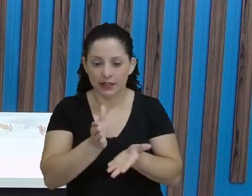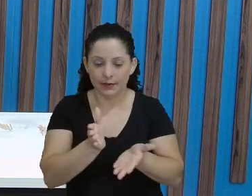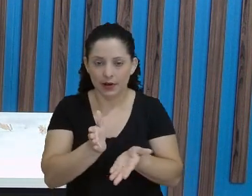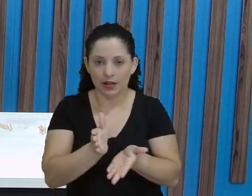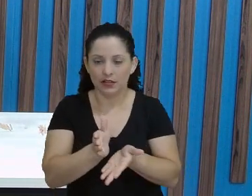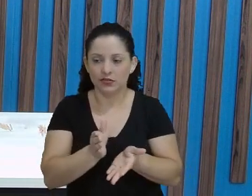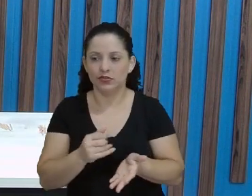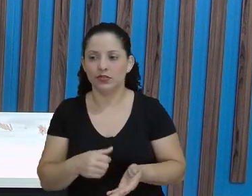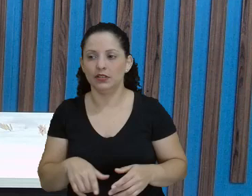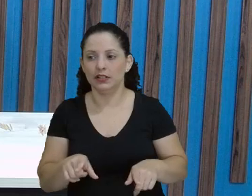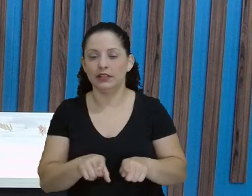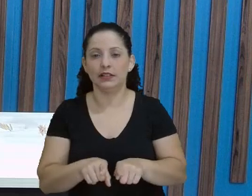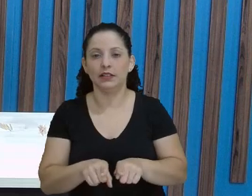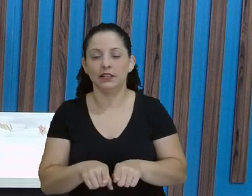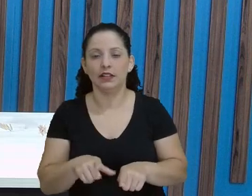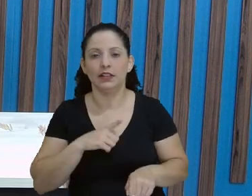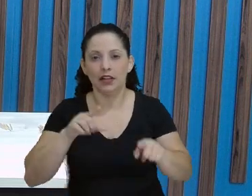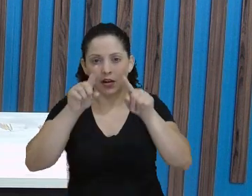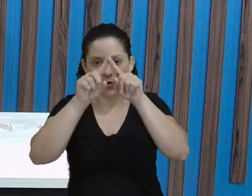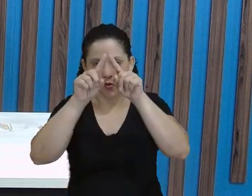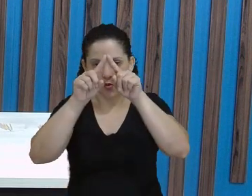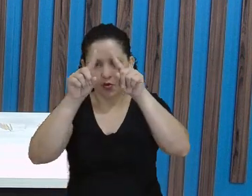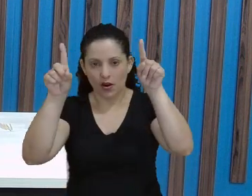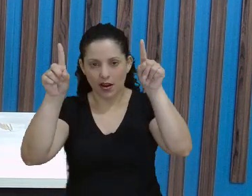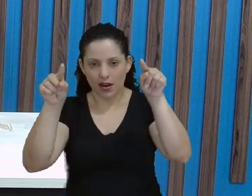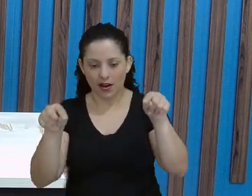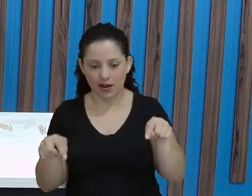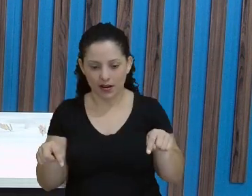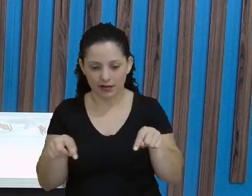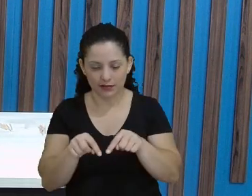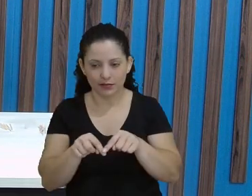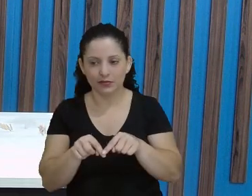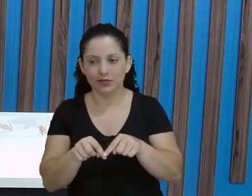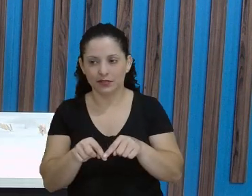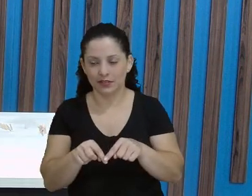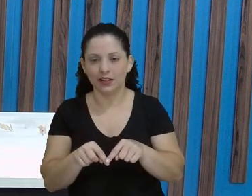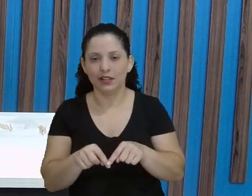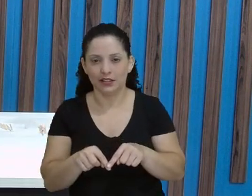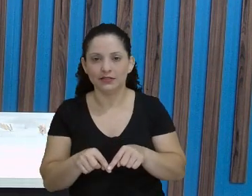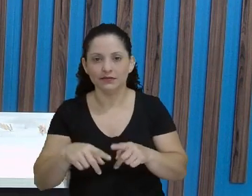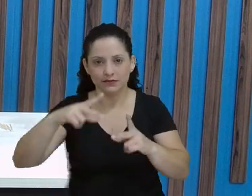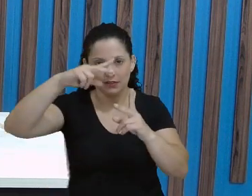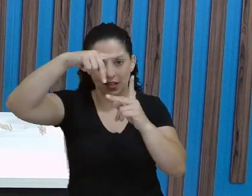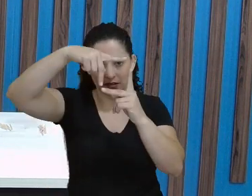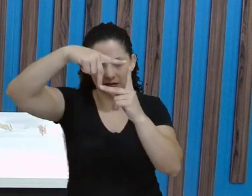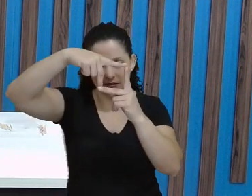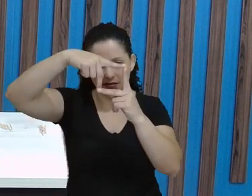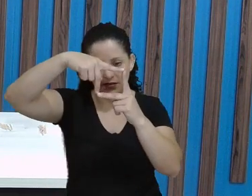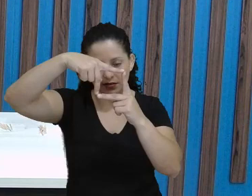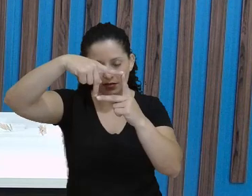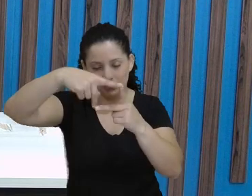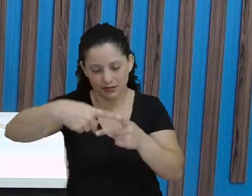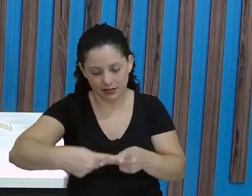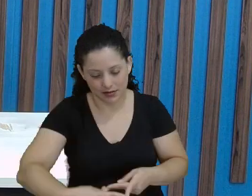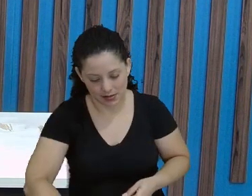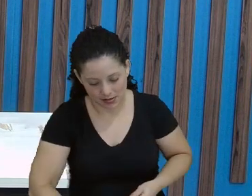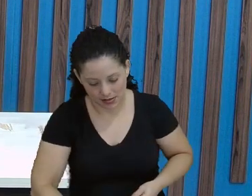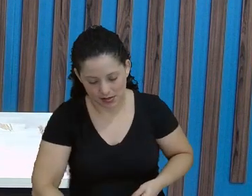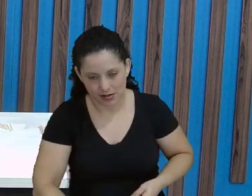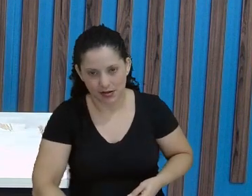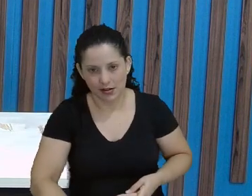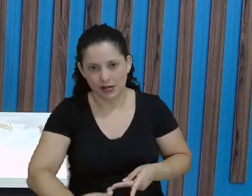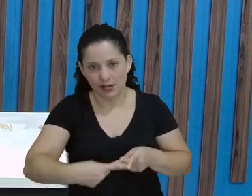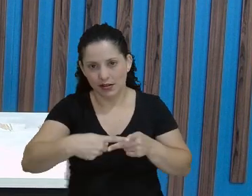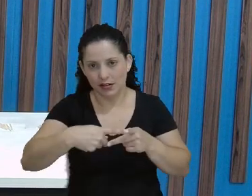E temos também o bloco retangular, né, que tanto nessa posição quanto na posição horizontal, ele